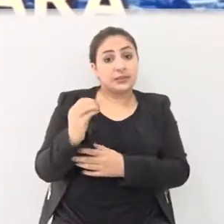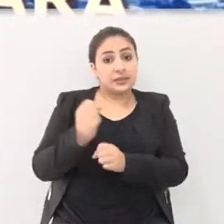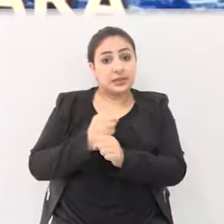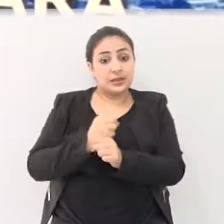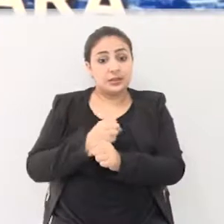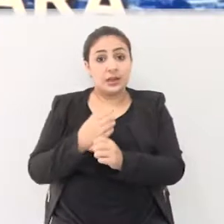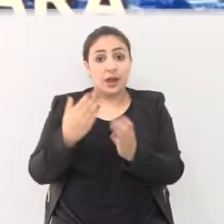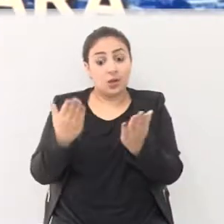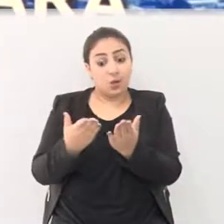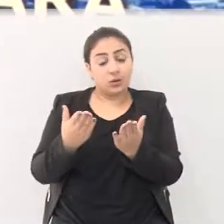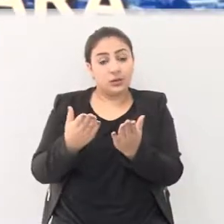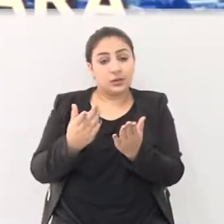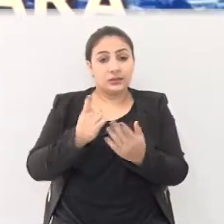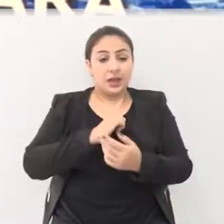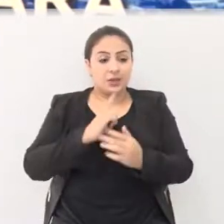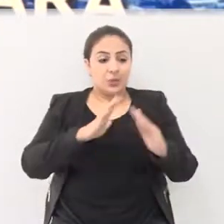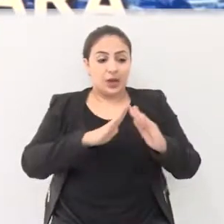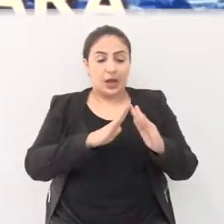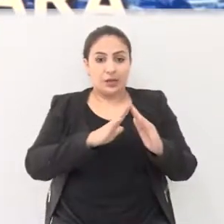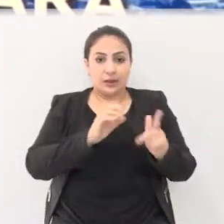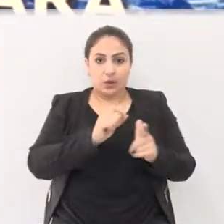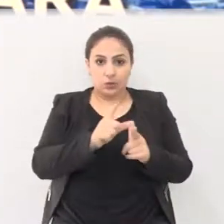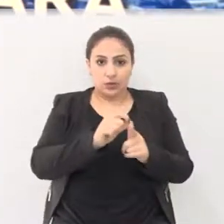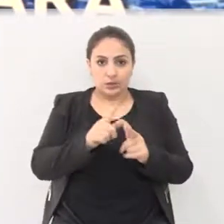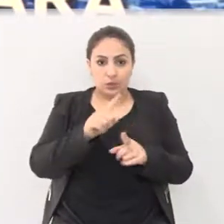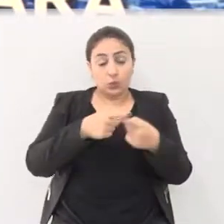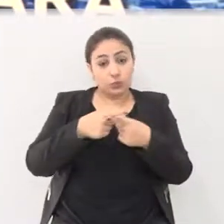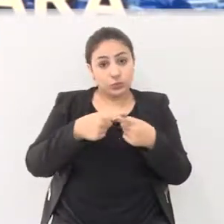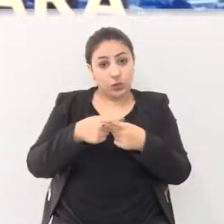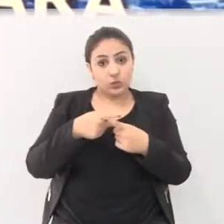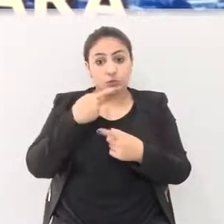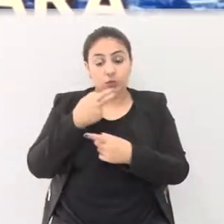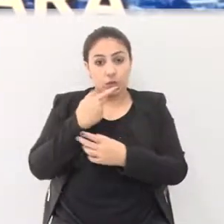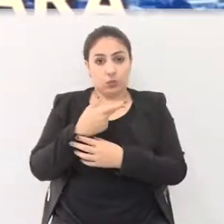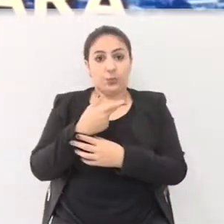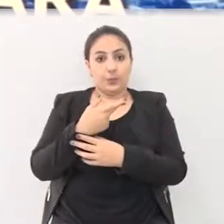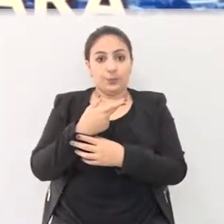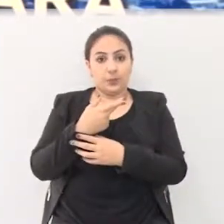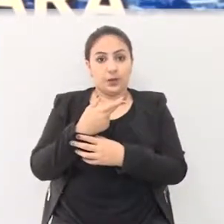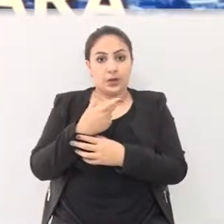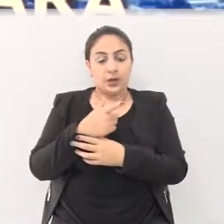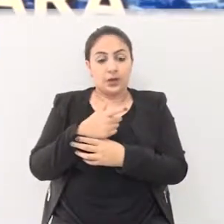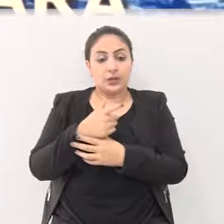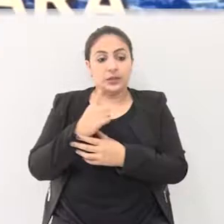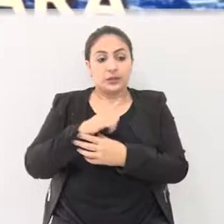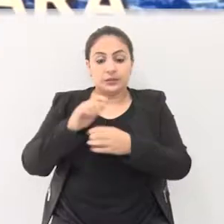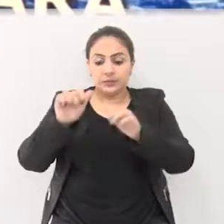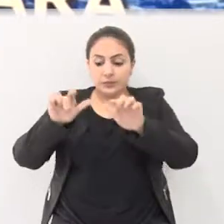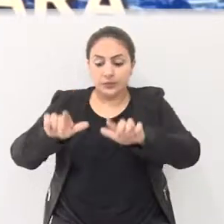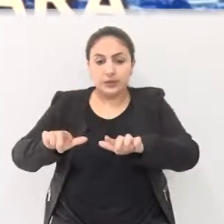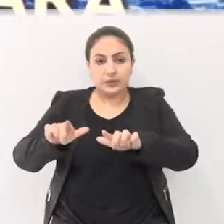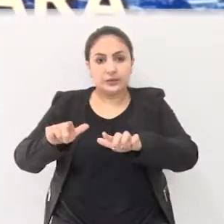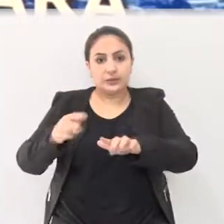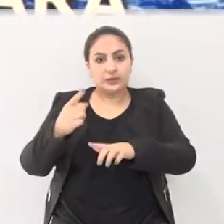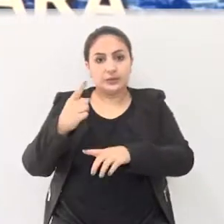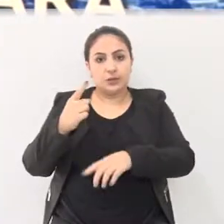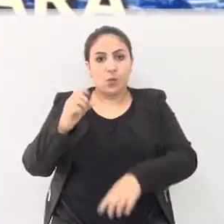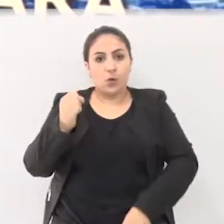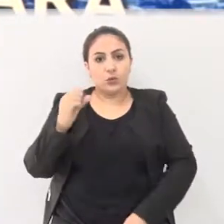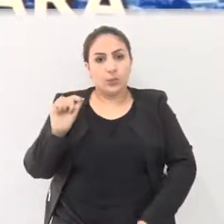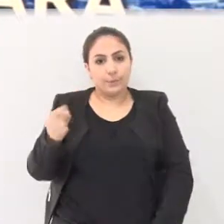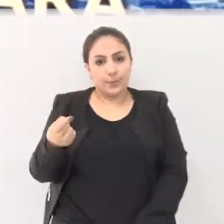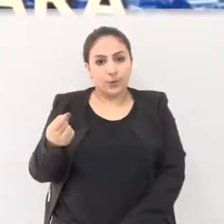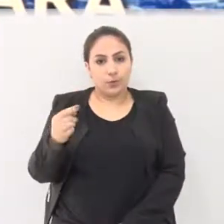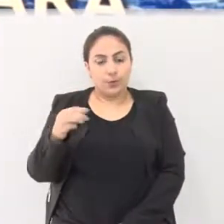atualmente está em um imóvel alugado. O sócio proprietário contou como o terreno de cerca de 8.000 metros quadrados